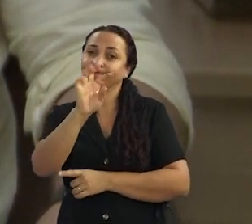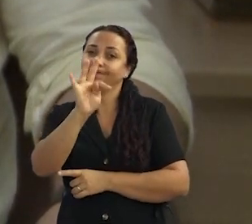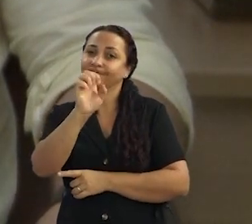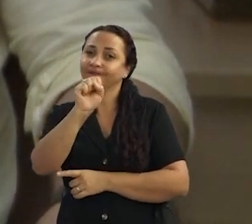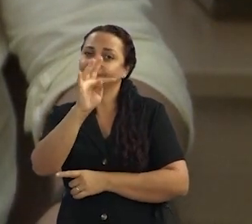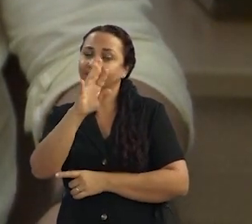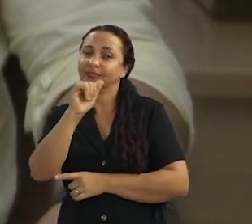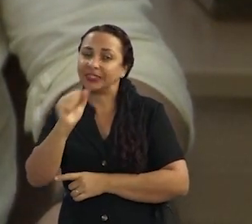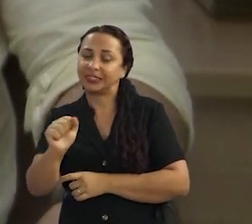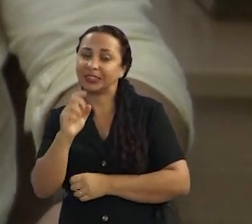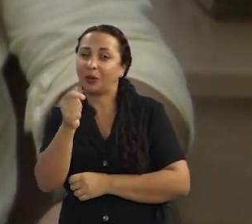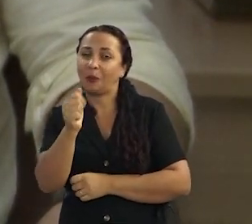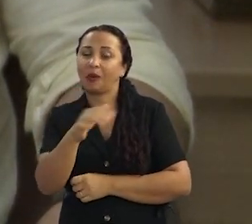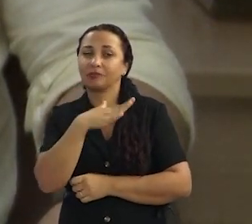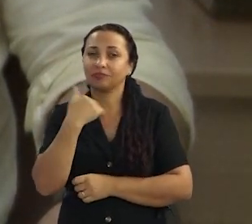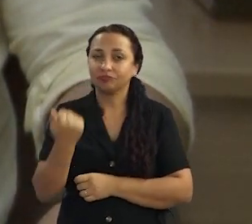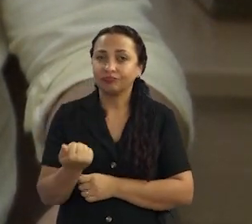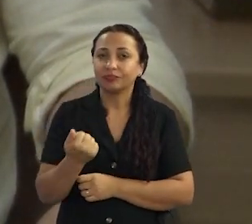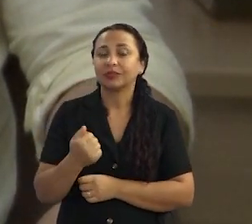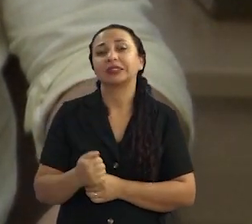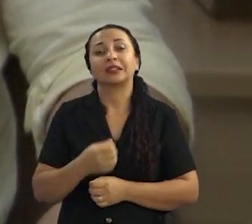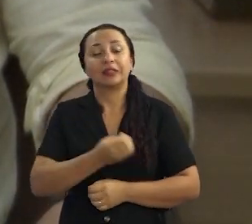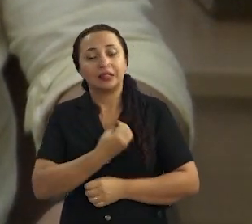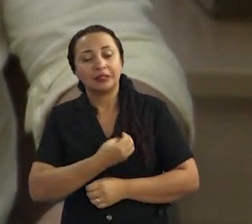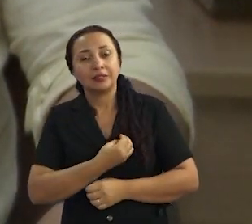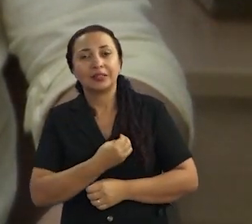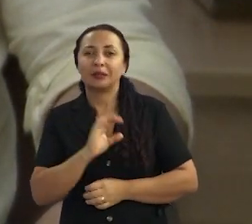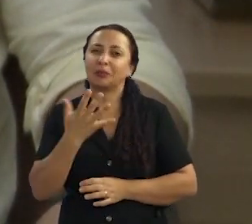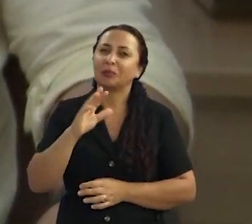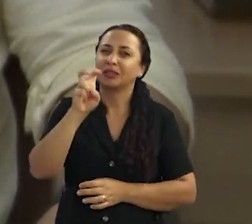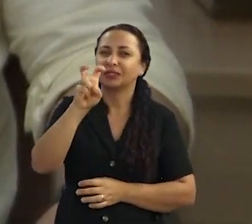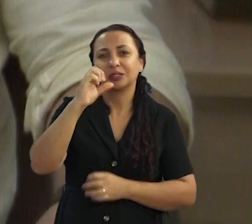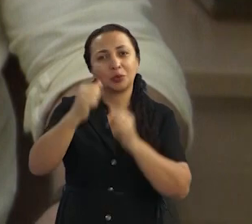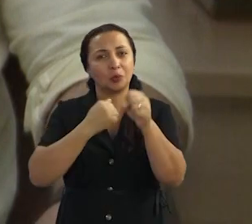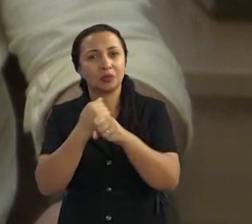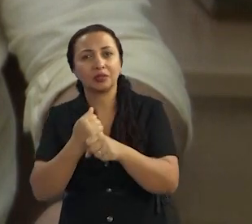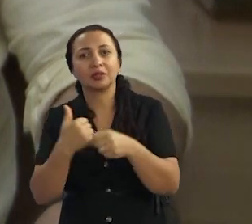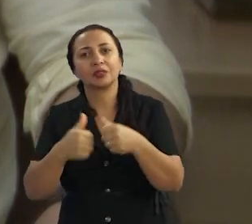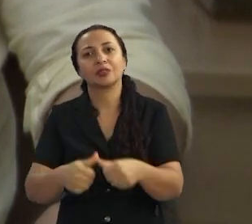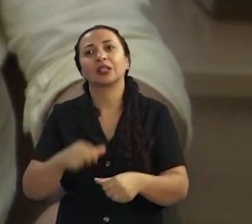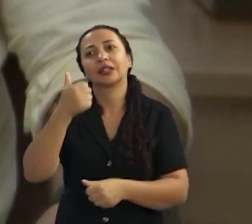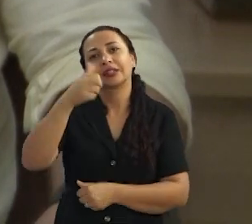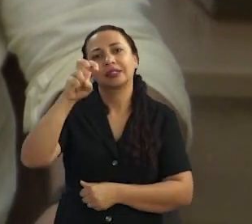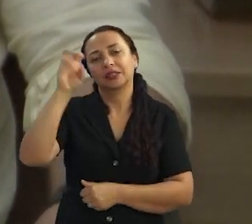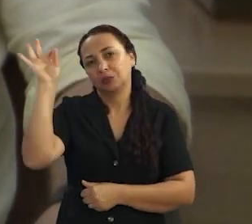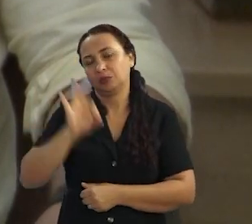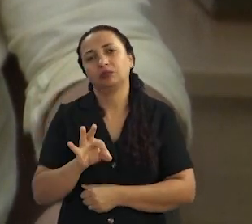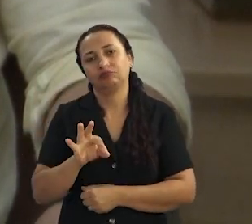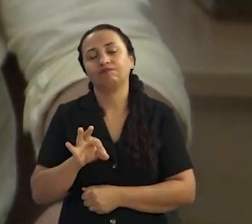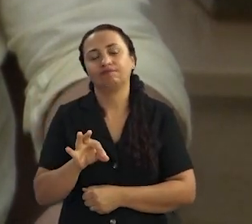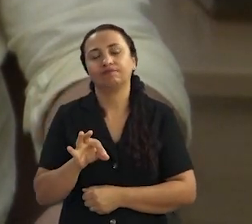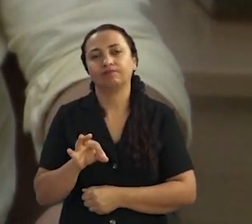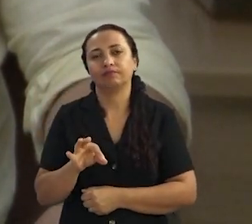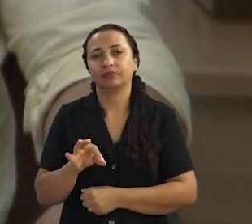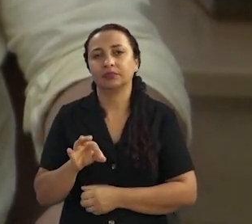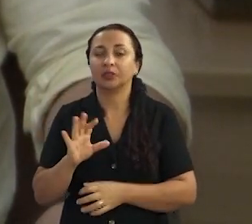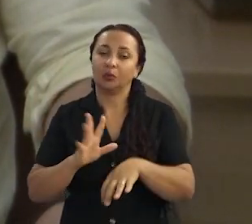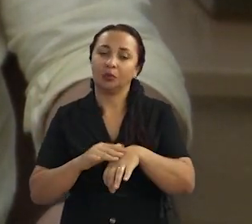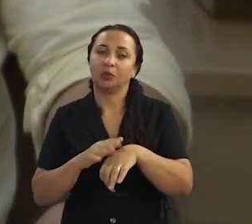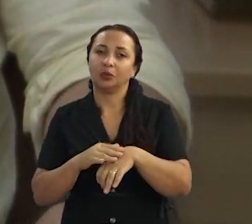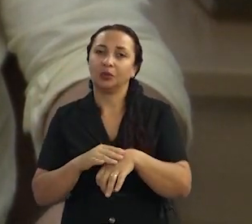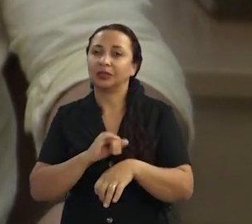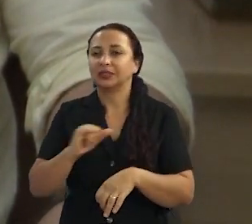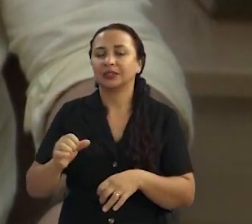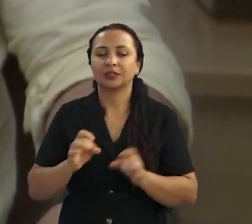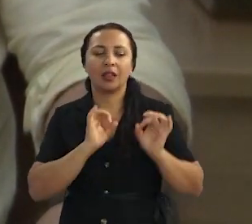metástase, a sobrevida desse paciente em 5 anos é de cerca de 15%. Então, é